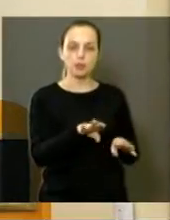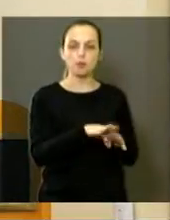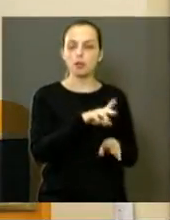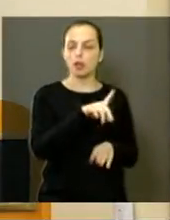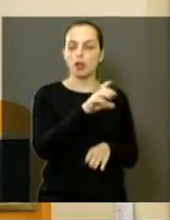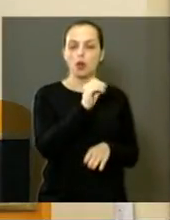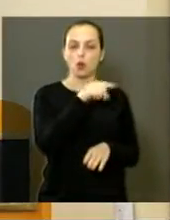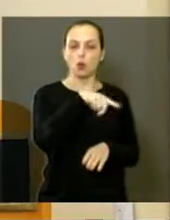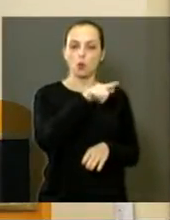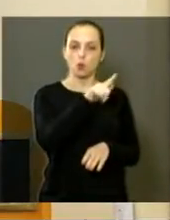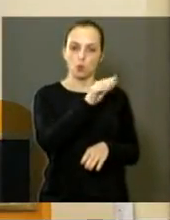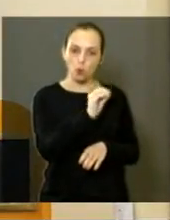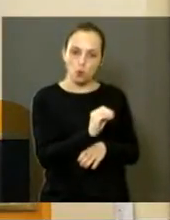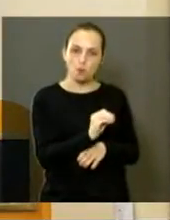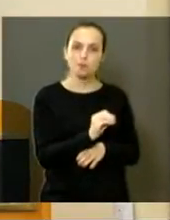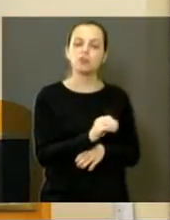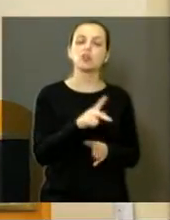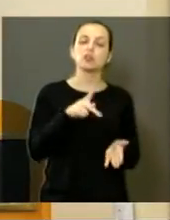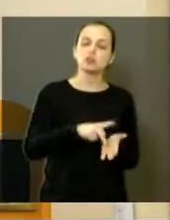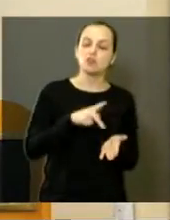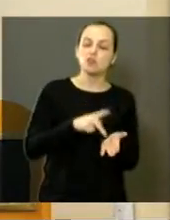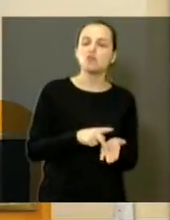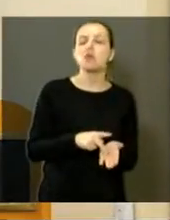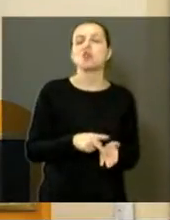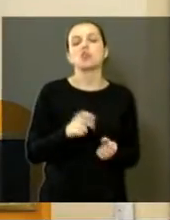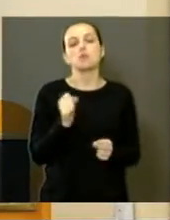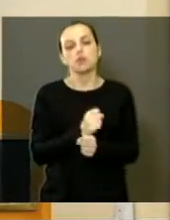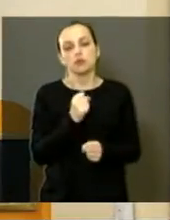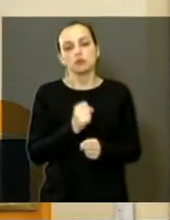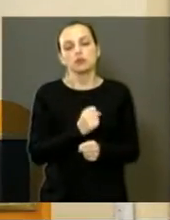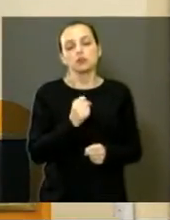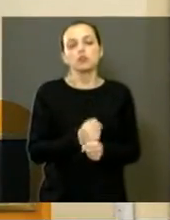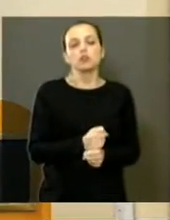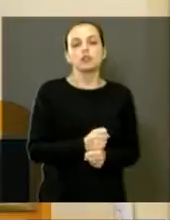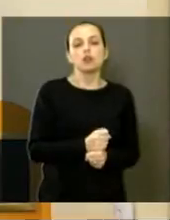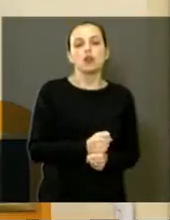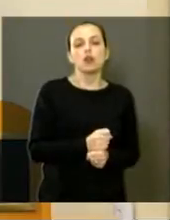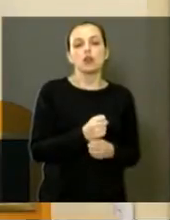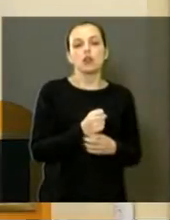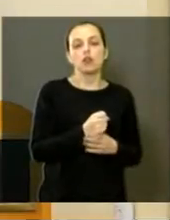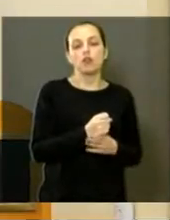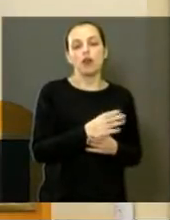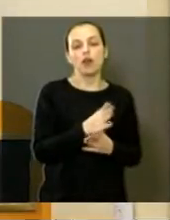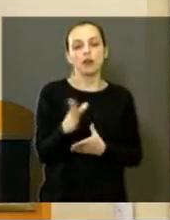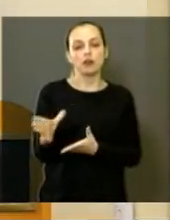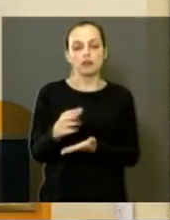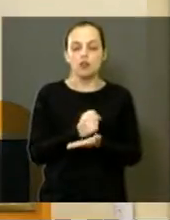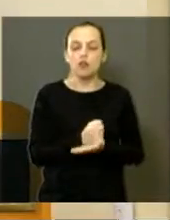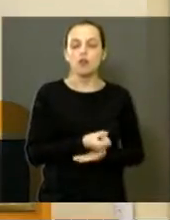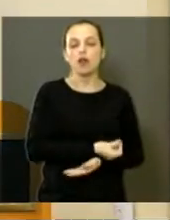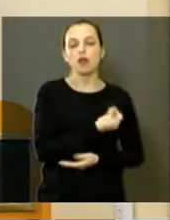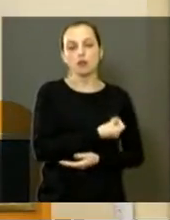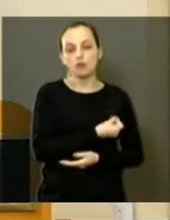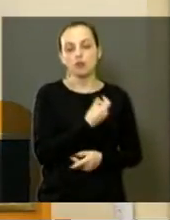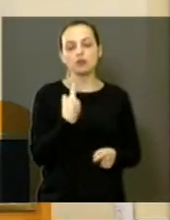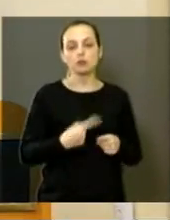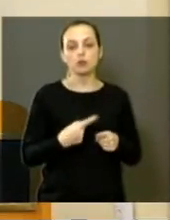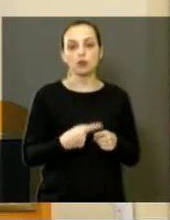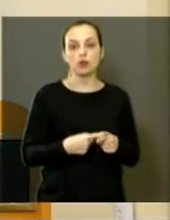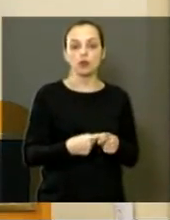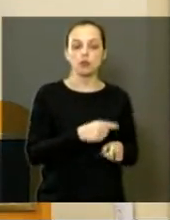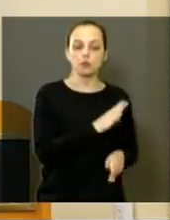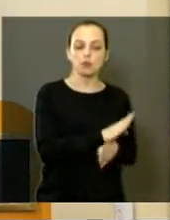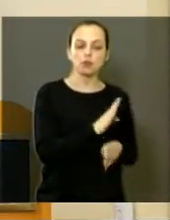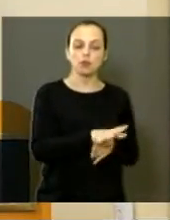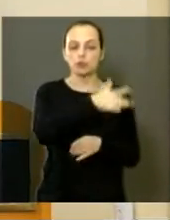nenhuma, um empreendimento que vai salvar vidas, né? Porque a hemodiálise é voltada para as pessoas que